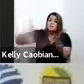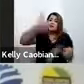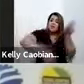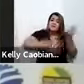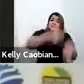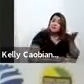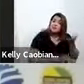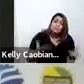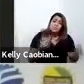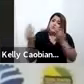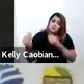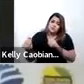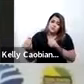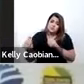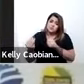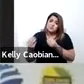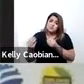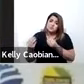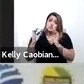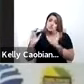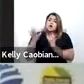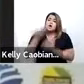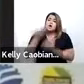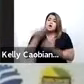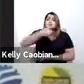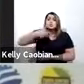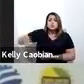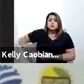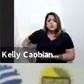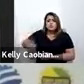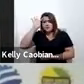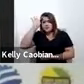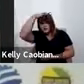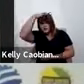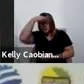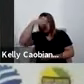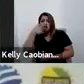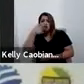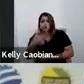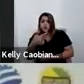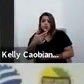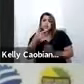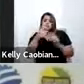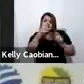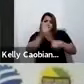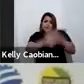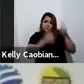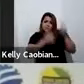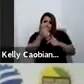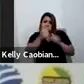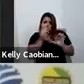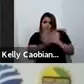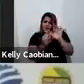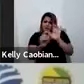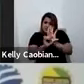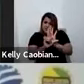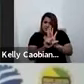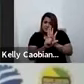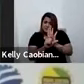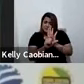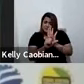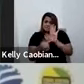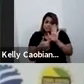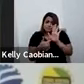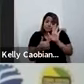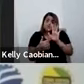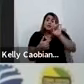do governo Temer, quando foi votado a reforma trabalhista, e o senhor sabe o que ela significa. Depois desse governo foi votado